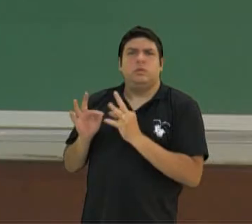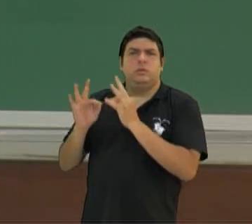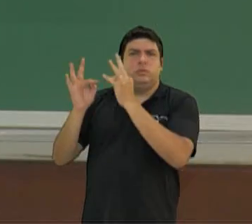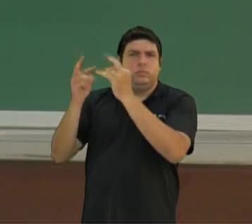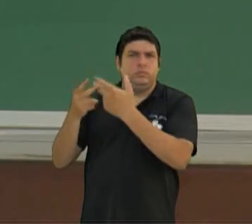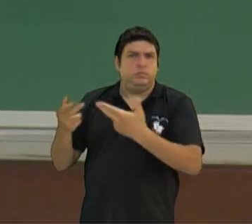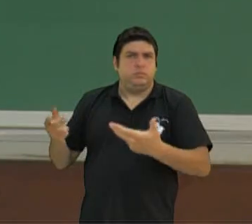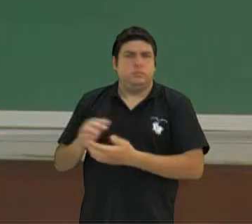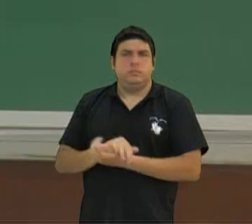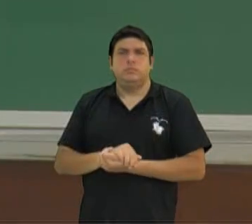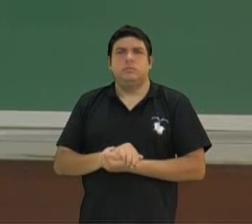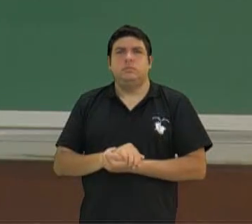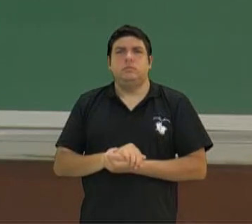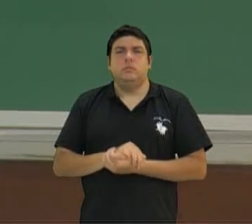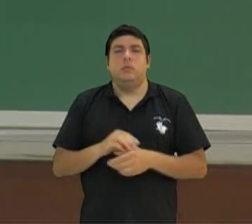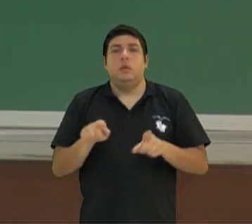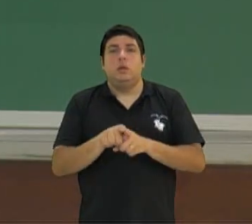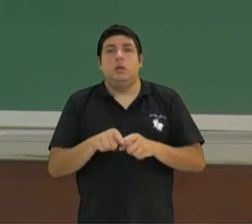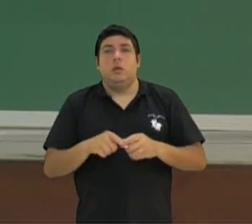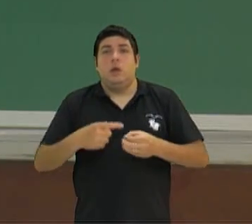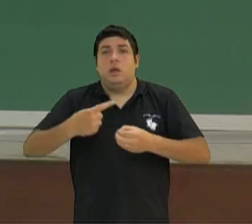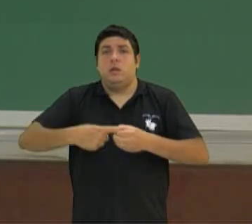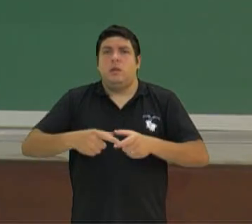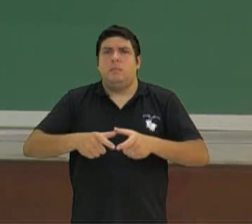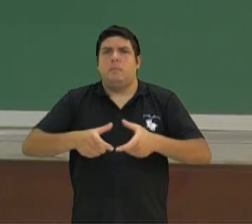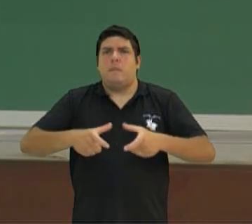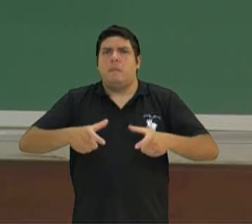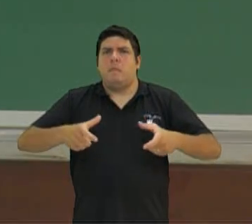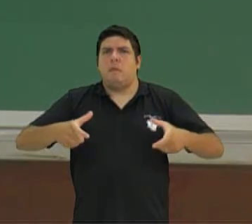respeito. A população das cidades cresce,